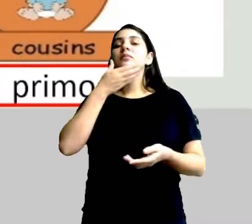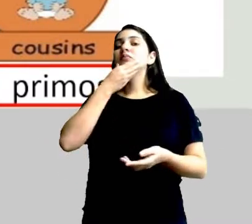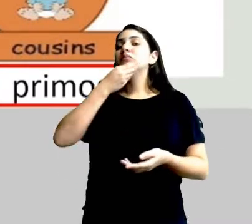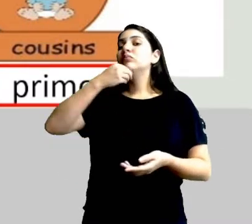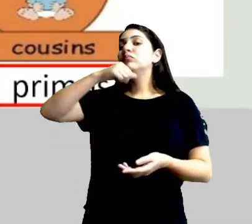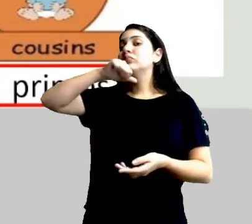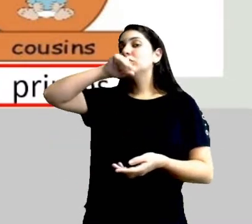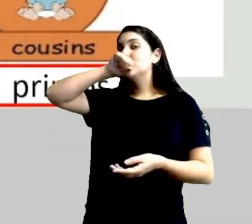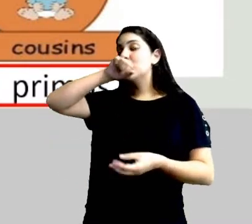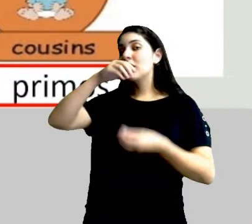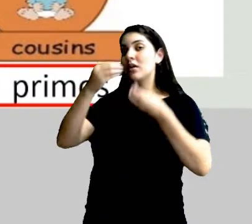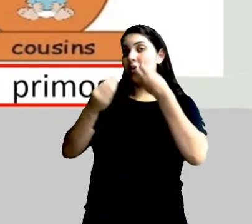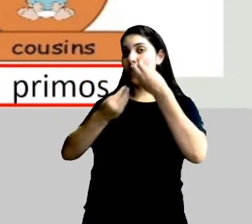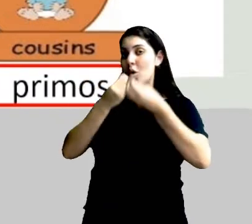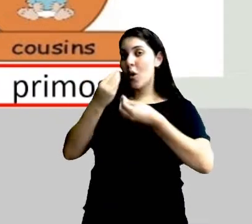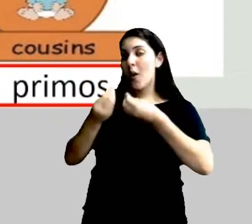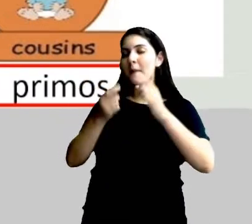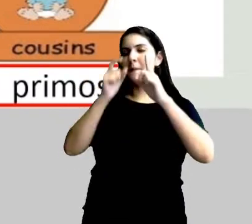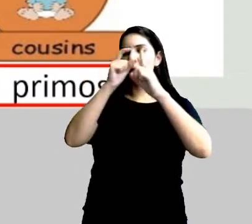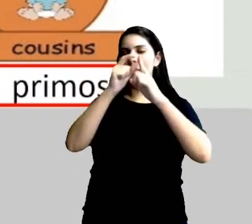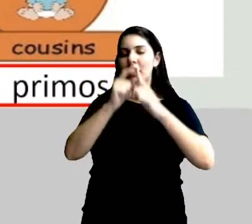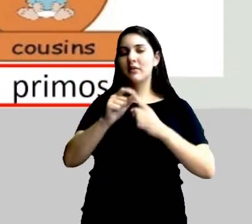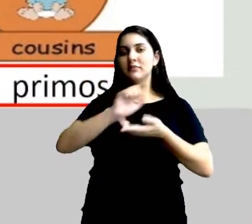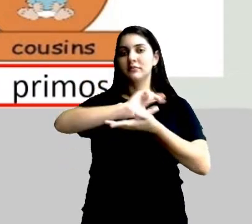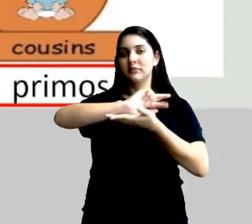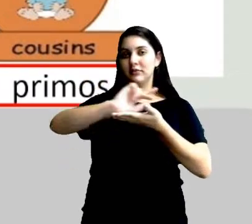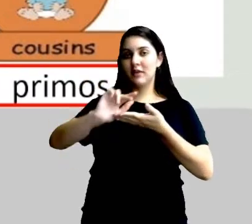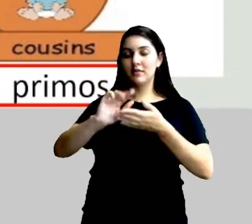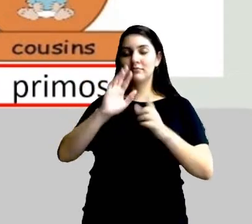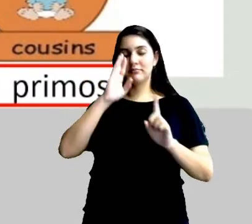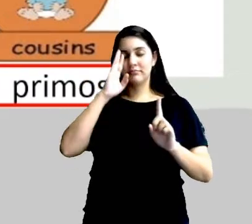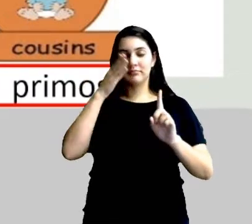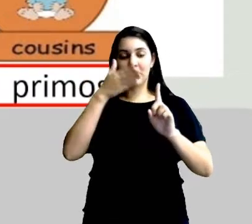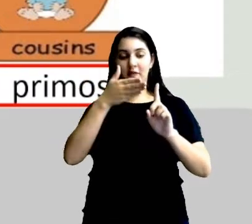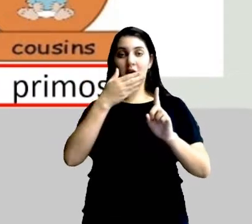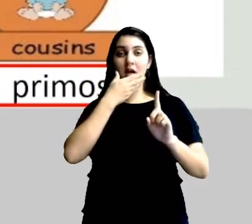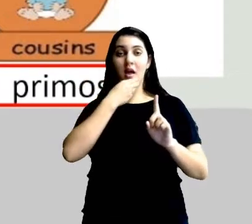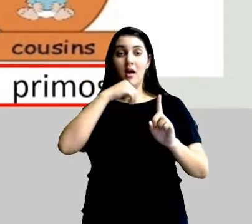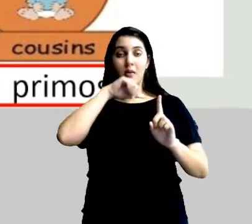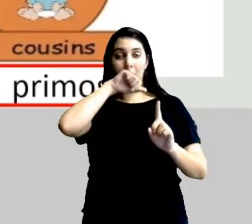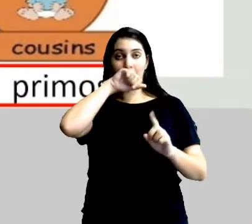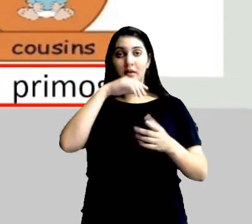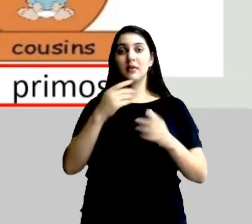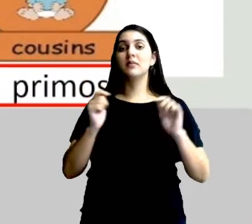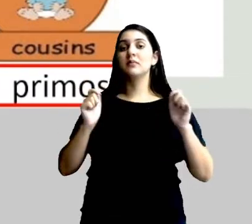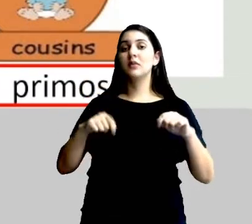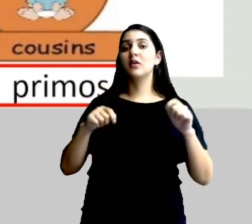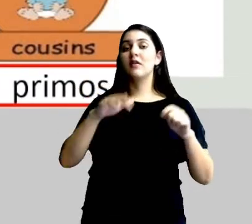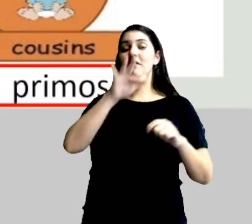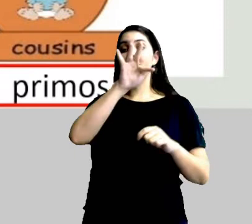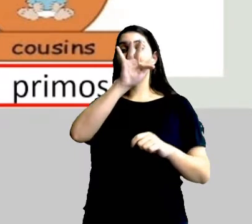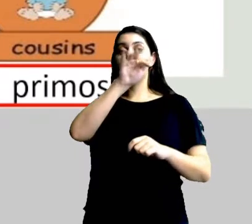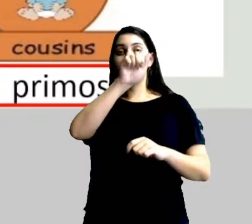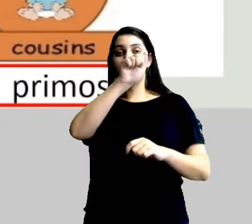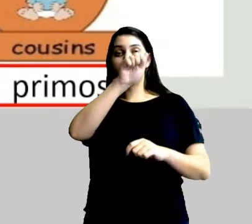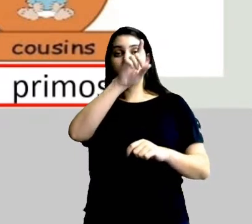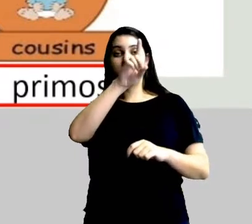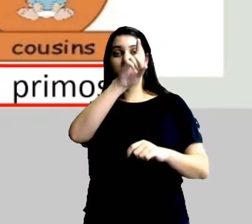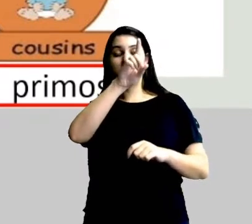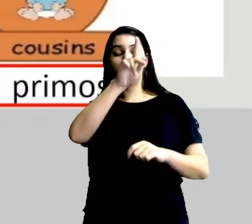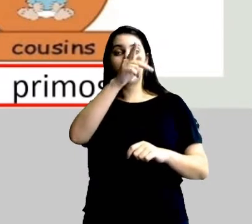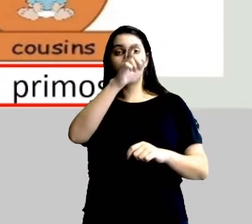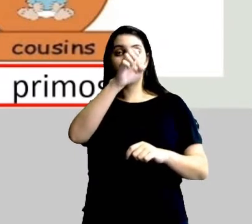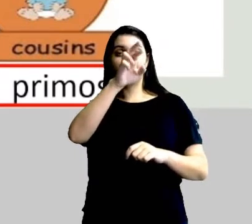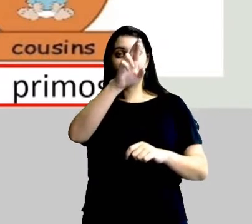pai? A gente tem várias palavrinhas que podem se referir ao pai. Então, a gente pode chamá-lo de father, como